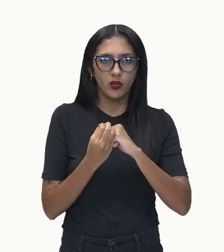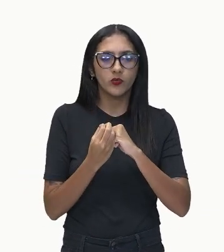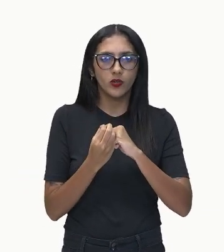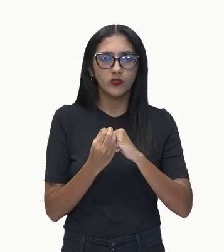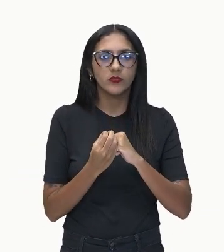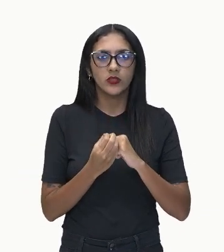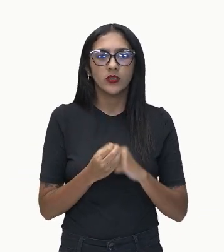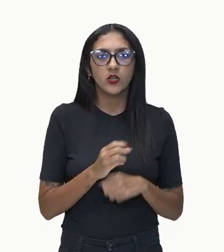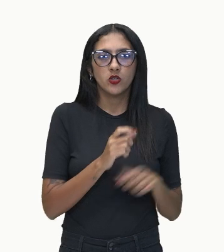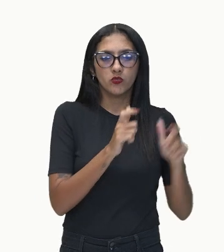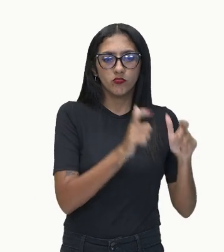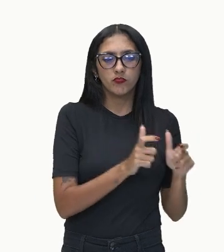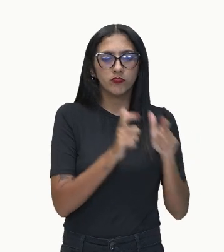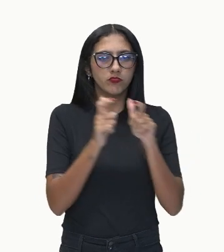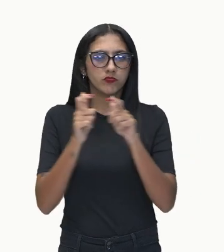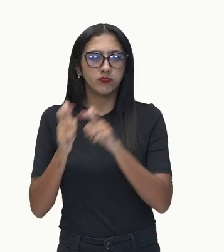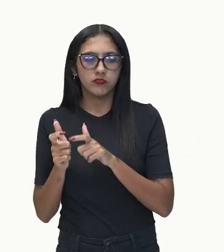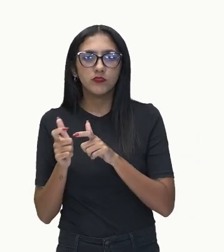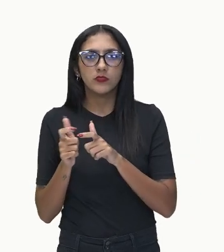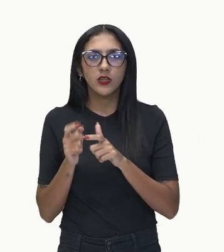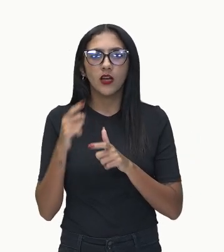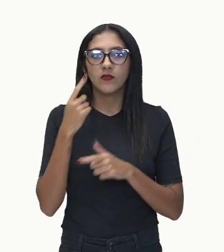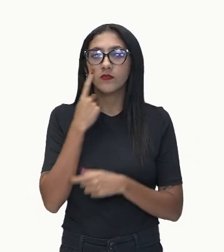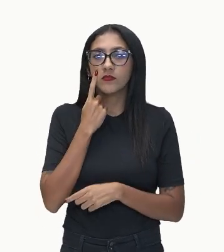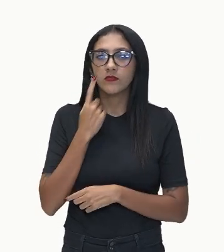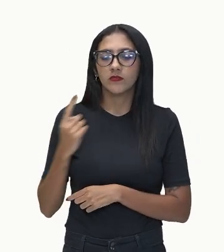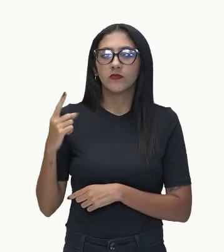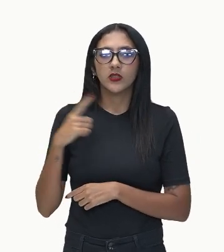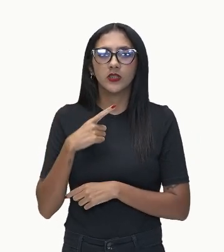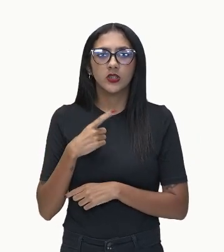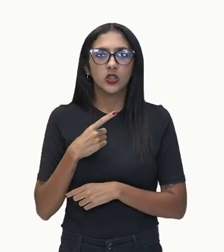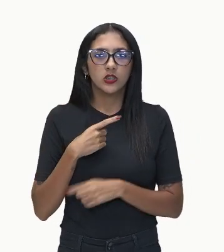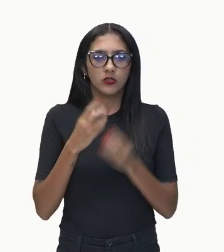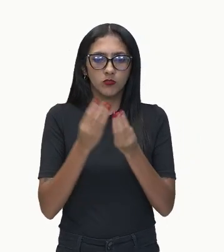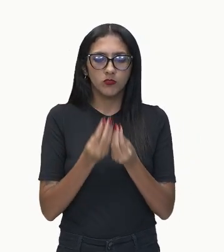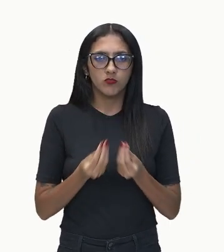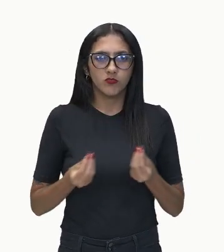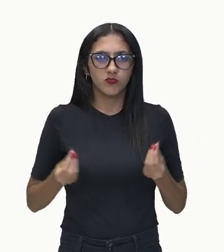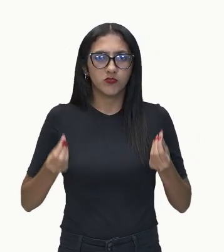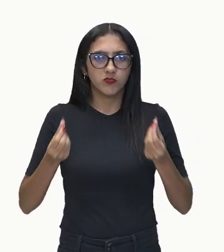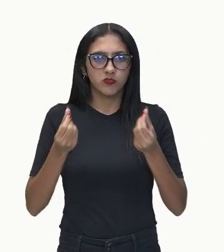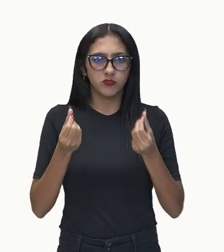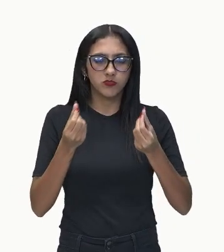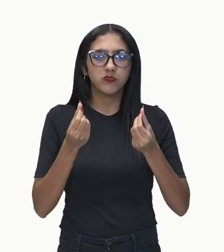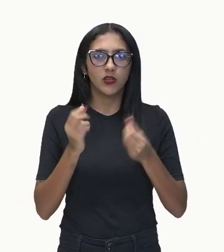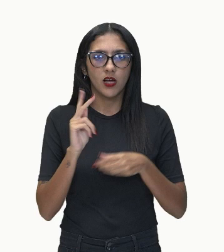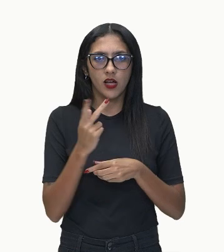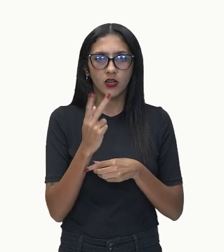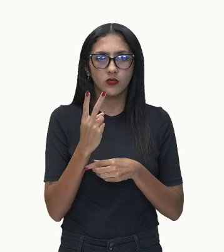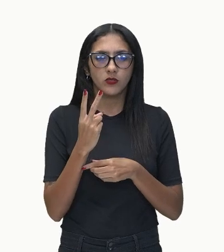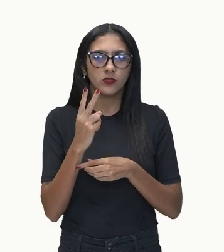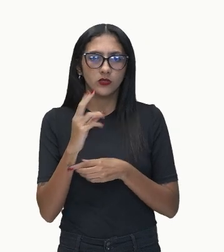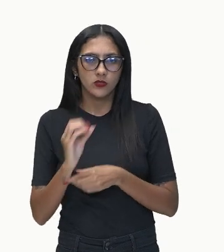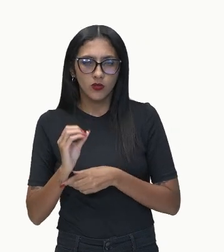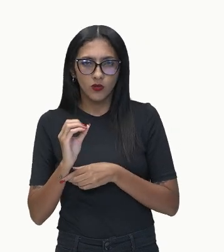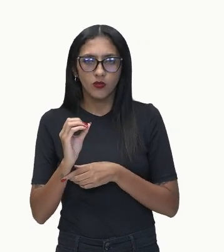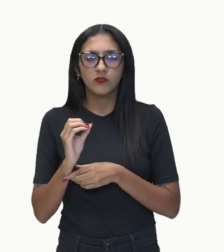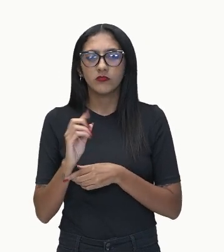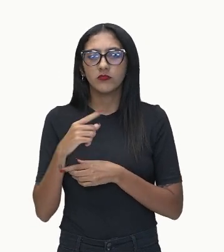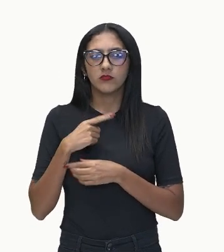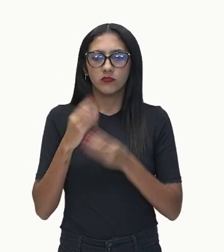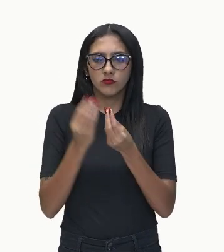de frutose. Vai ocorrer aqui uma desidratação, ou seja, saiu H2O, saiu uma molécula de água